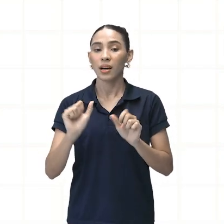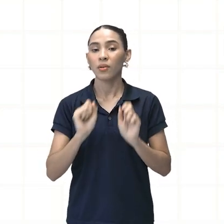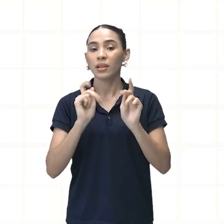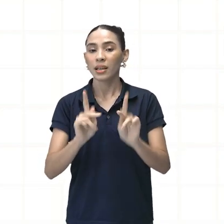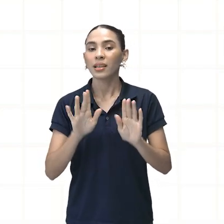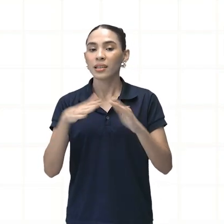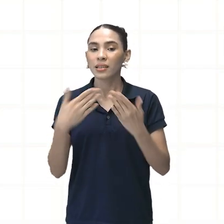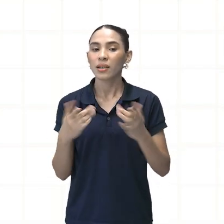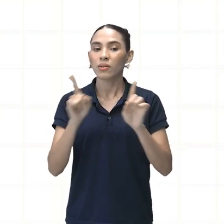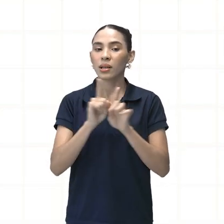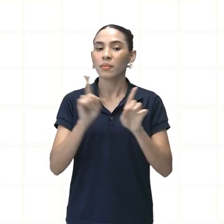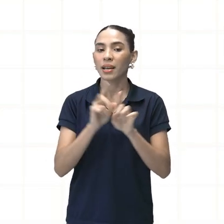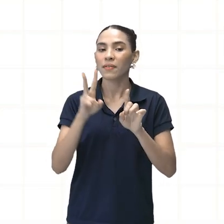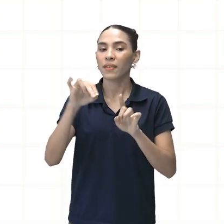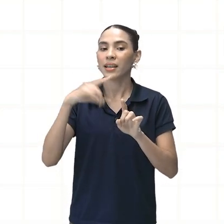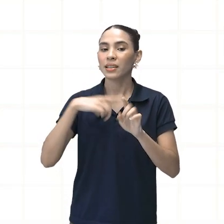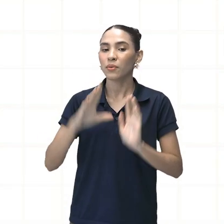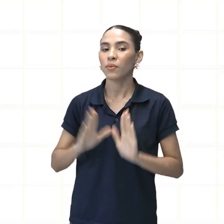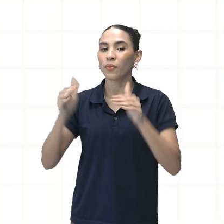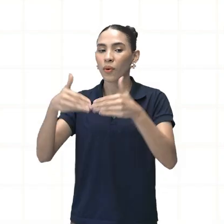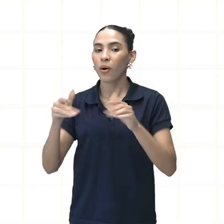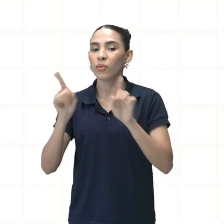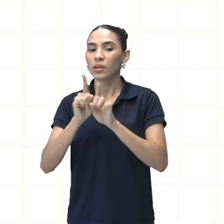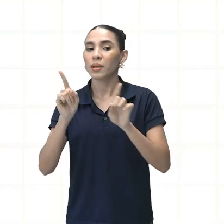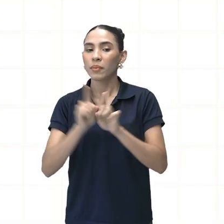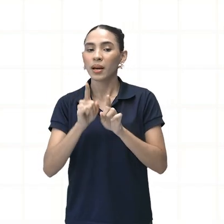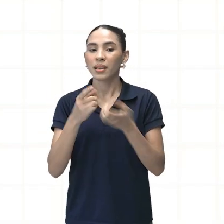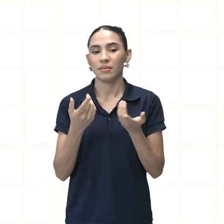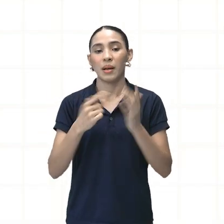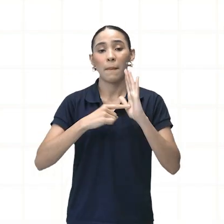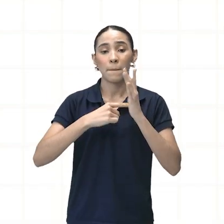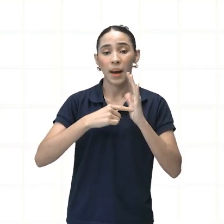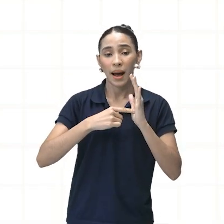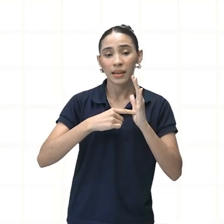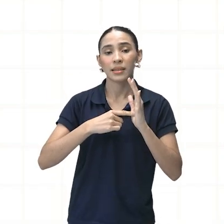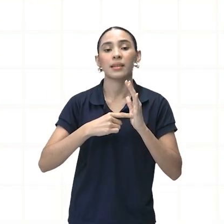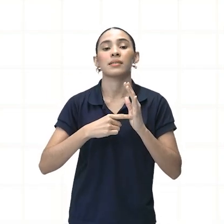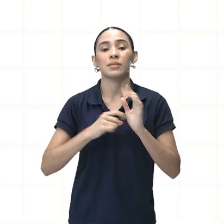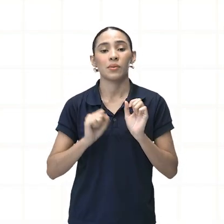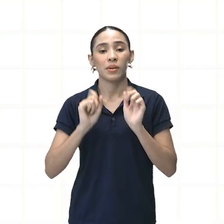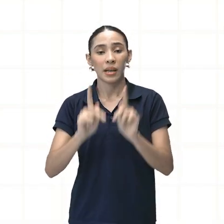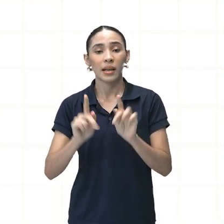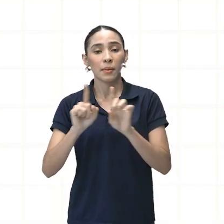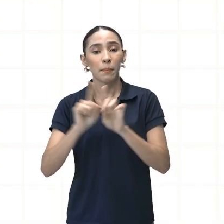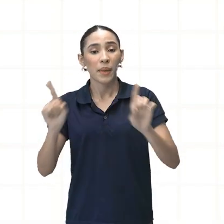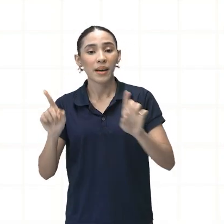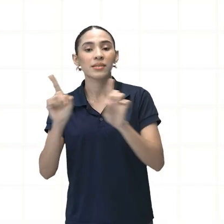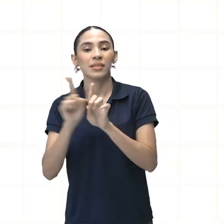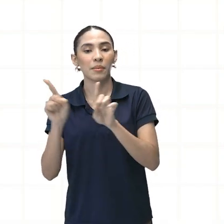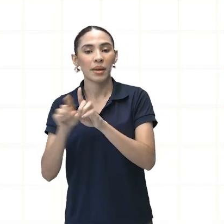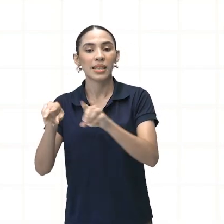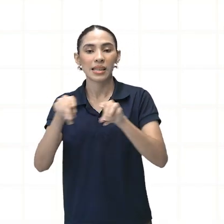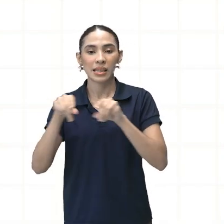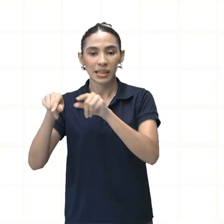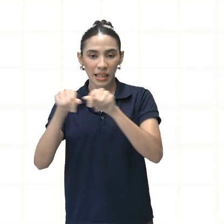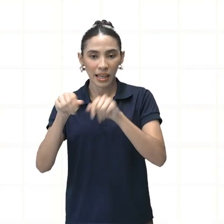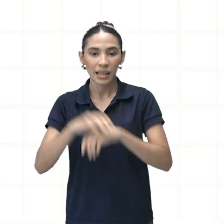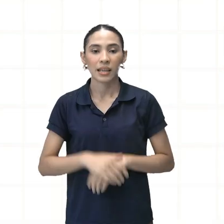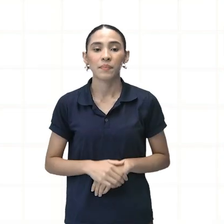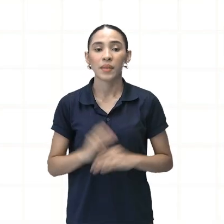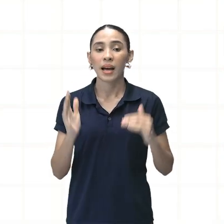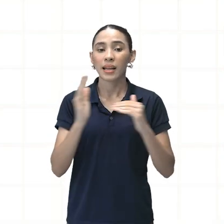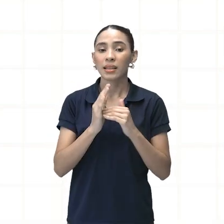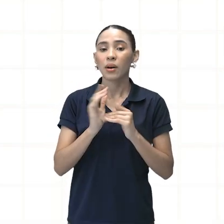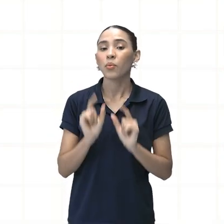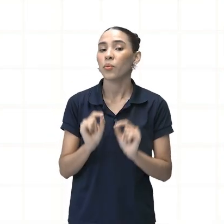E acabam abrangendo aí desde máquinas, ok? E também terras,